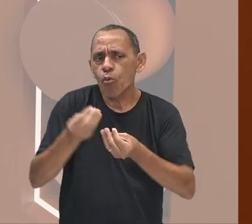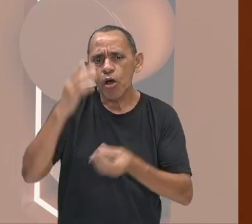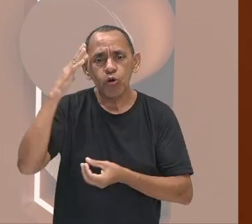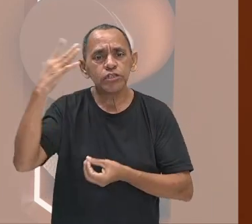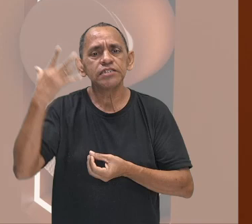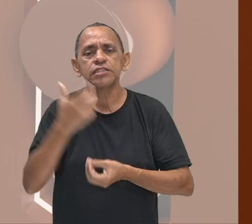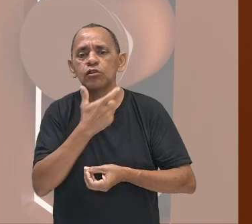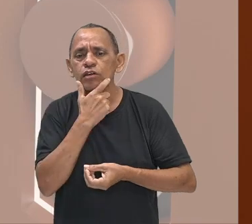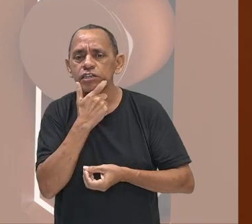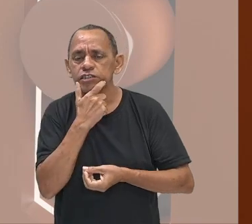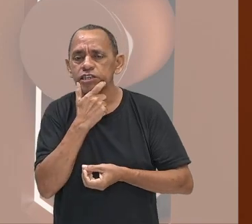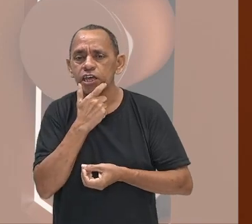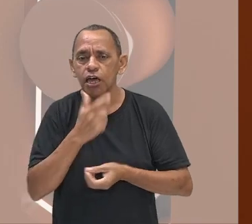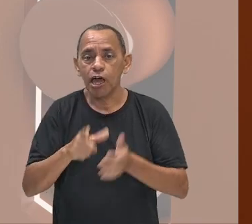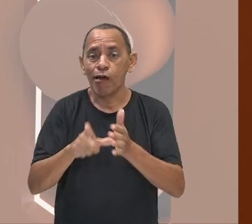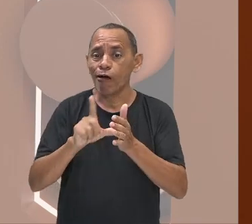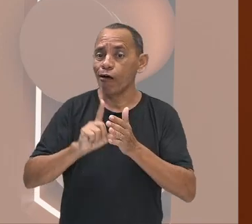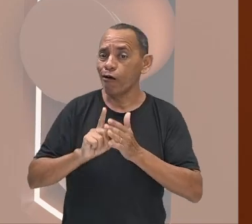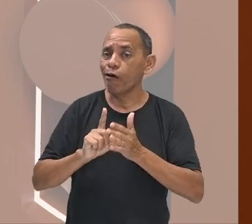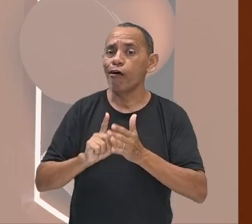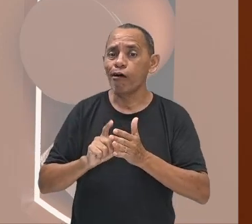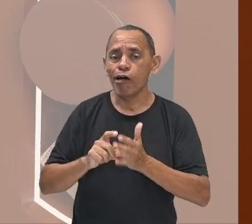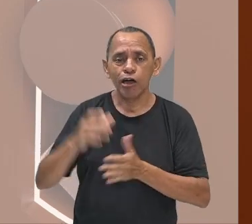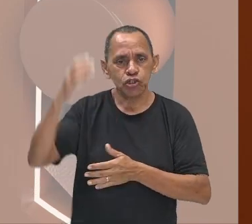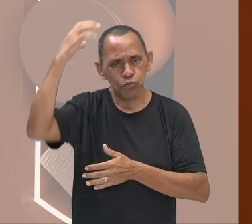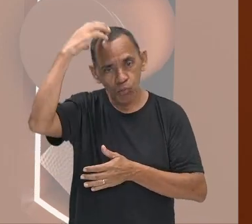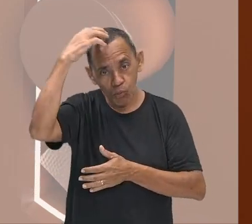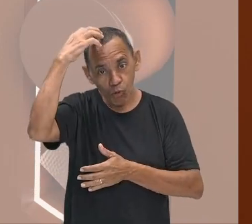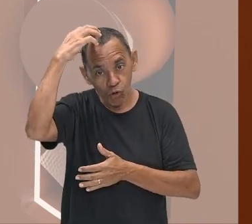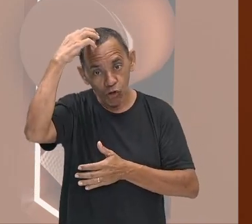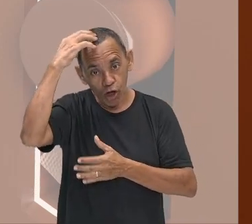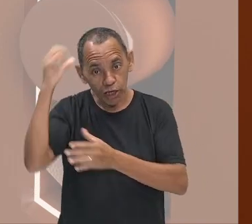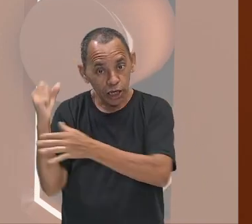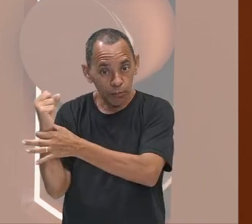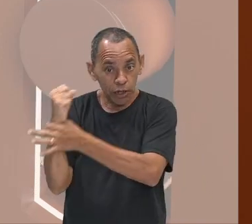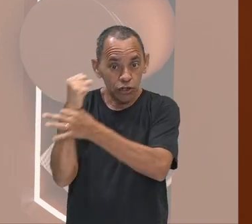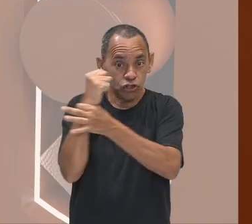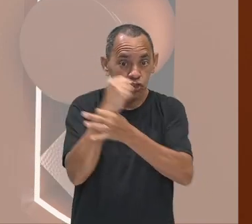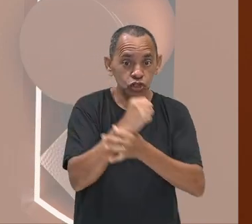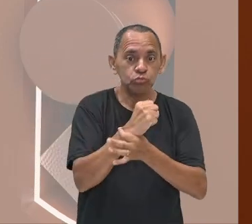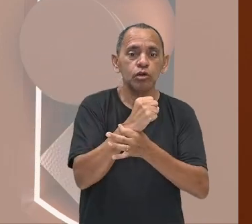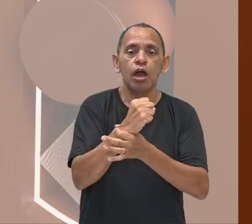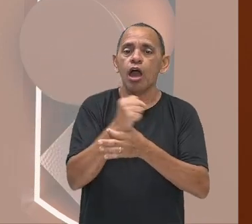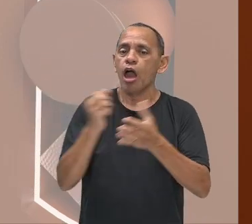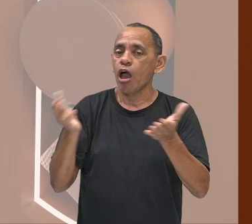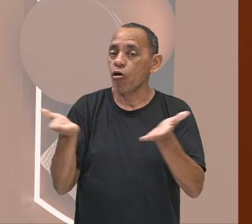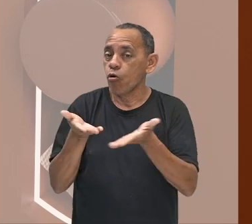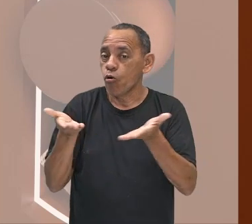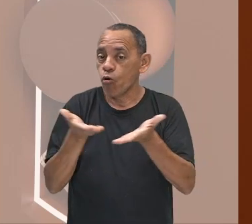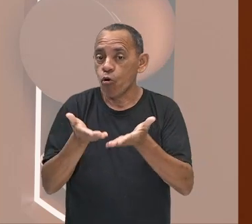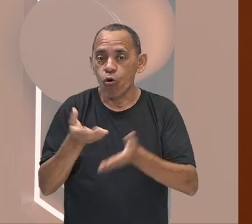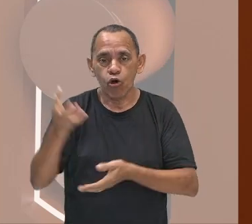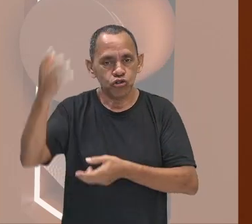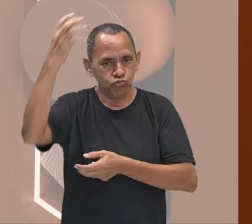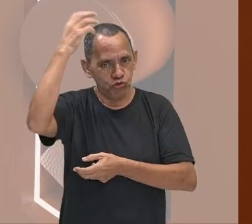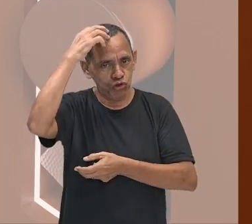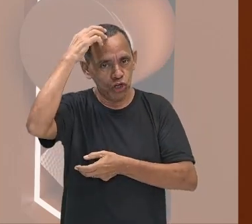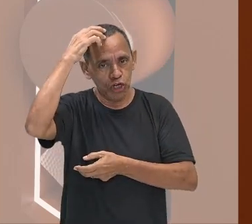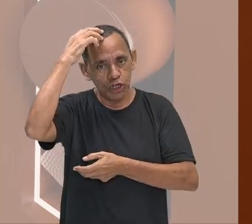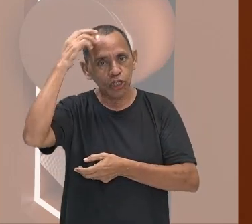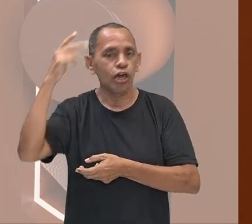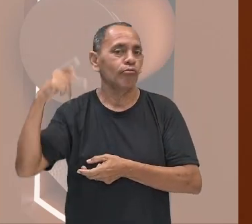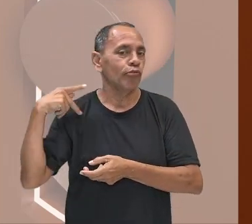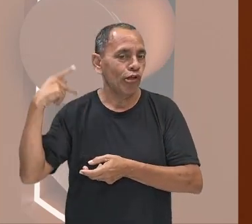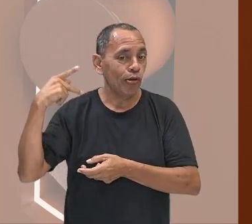deixou de ser uma monarquia absolutista e passou a ser uma monarquia parlamentarista, onde o rei